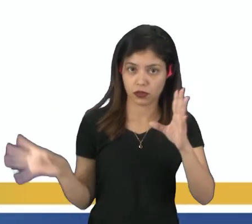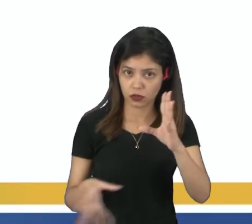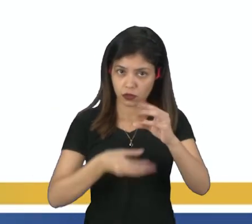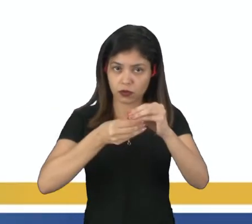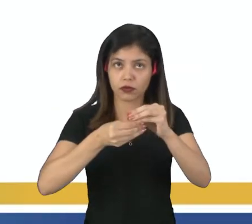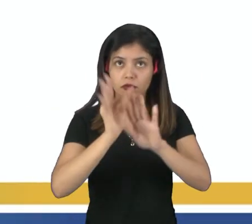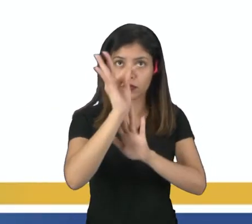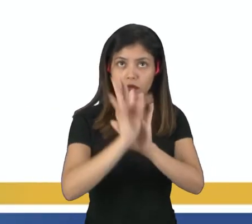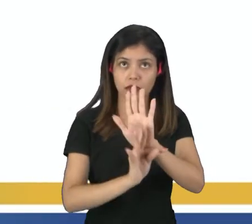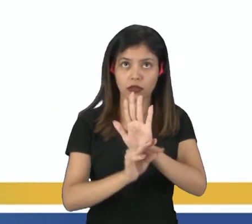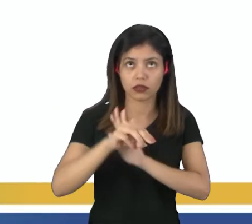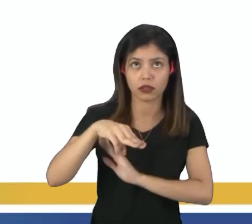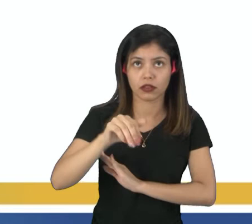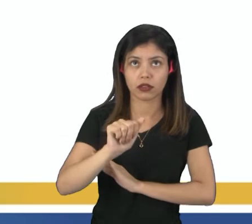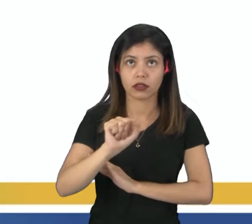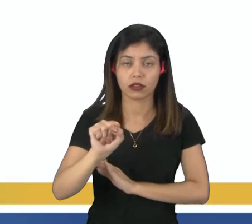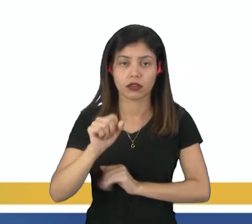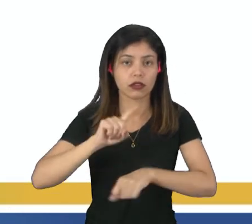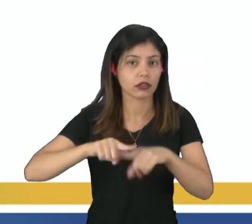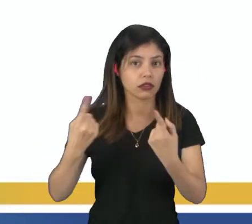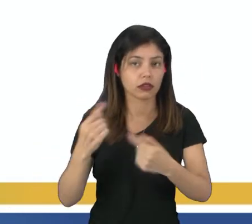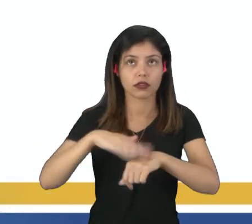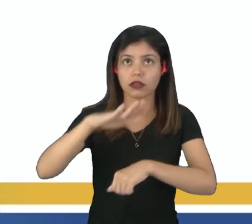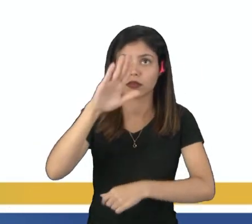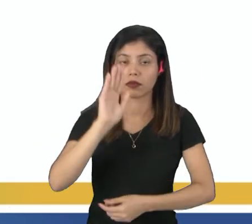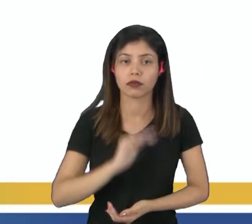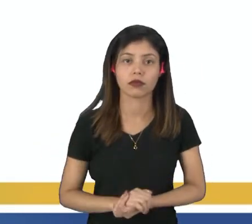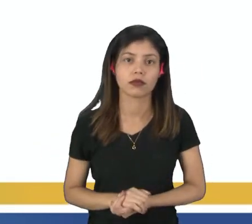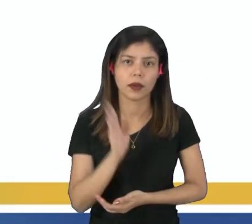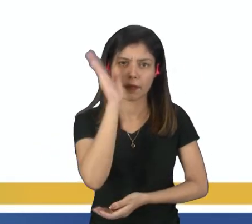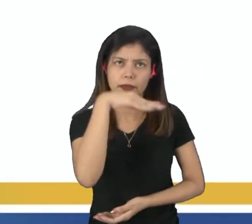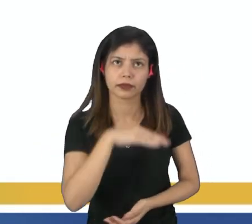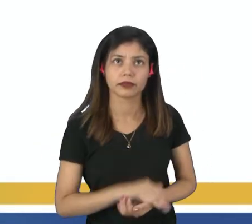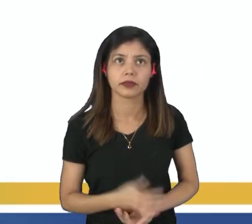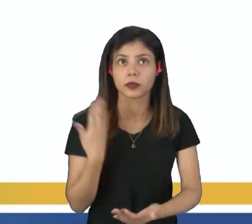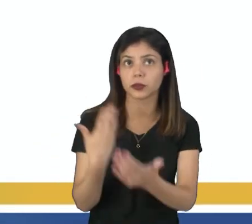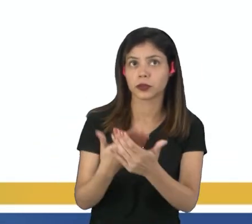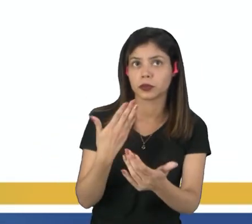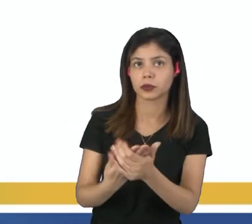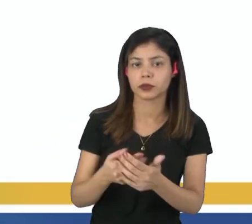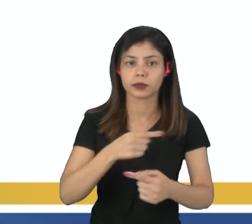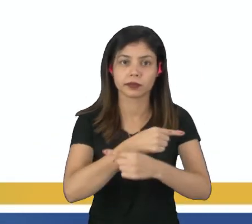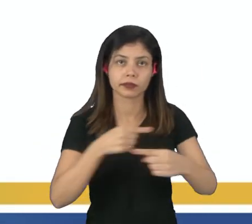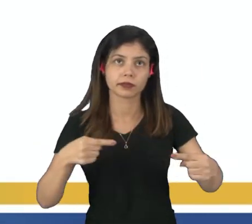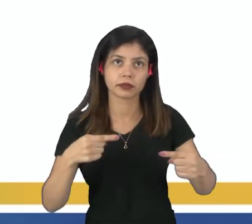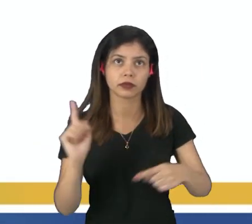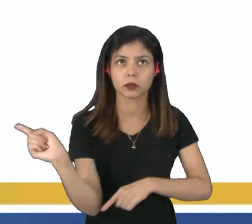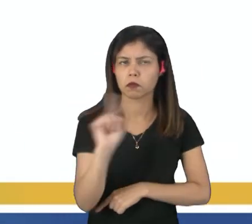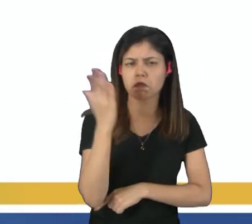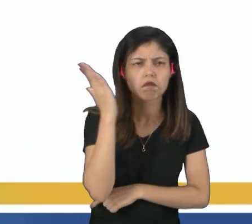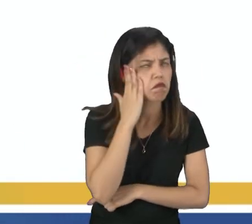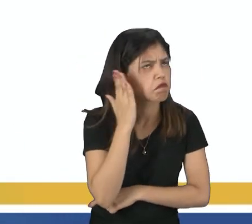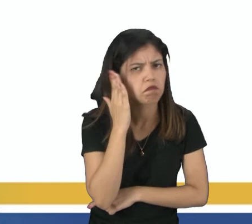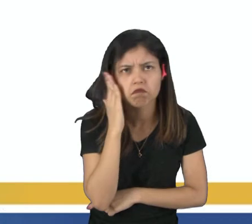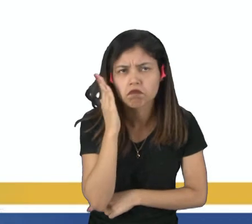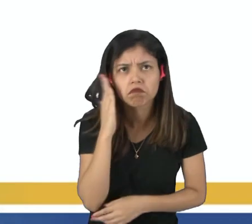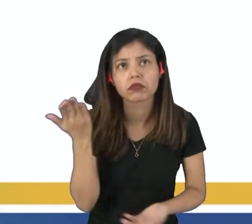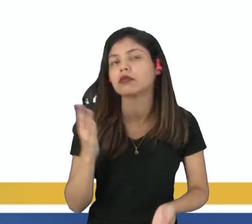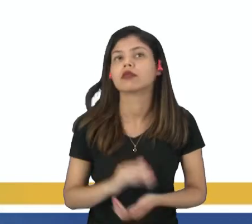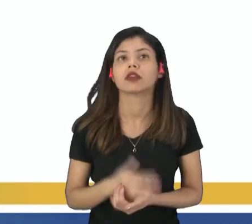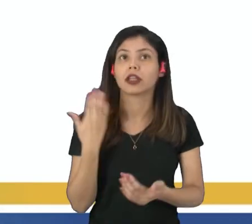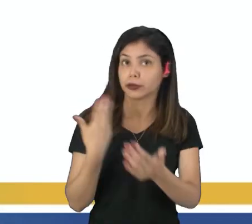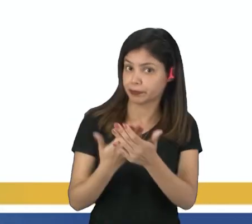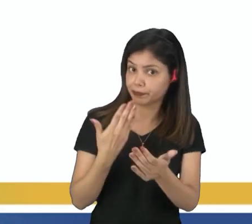Complete. Mas ou mais. Estudei, tracinho, não consigo entender.